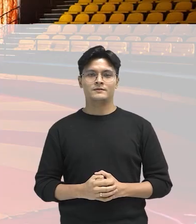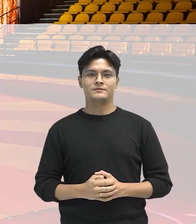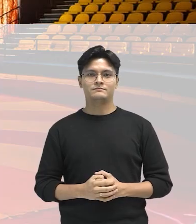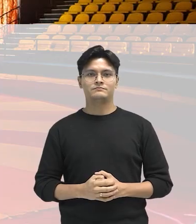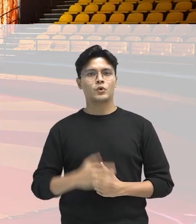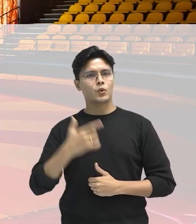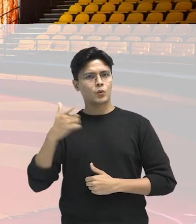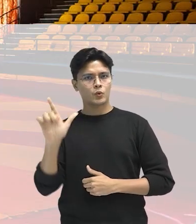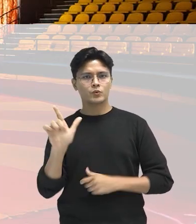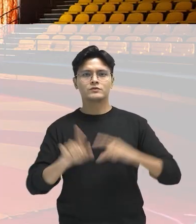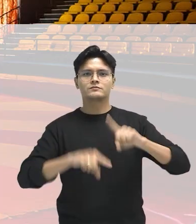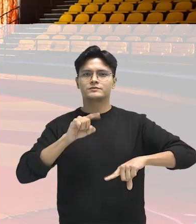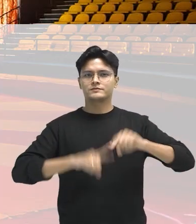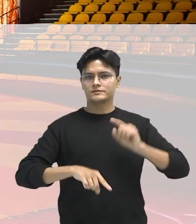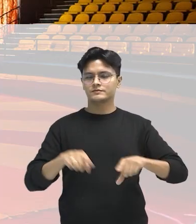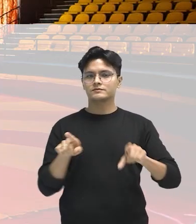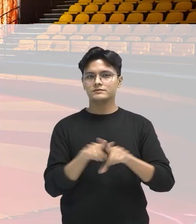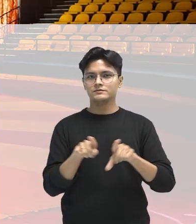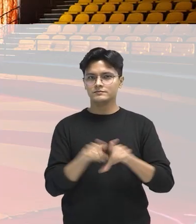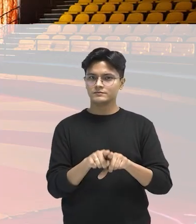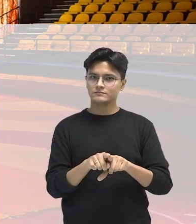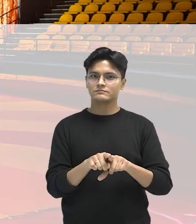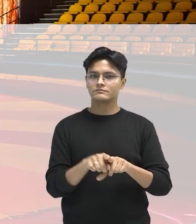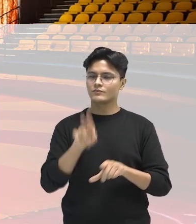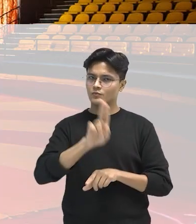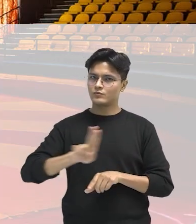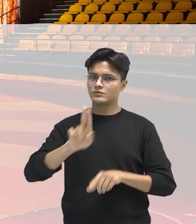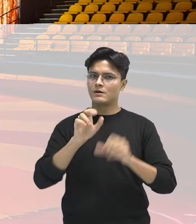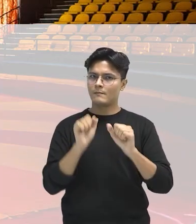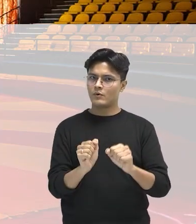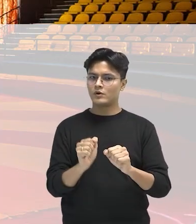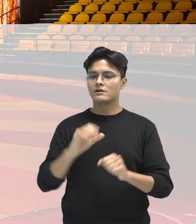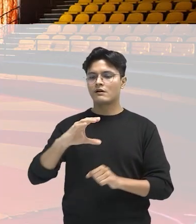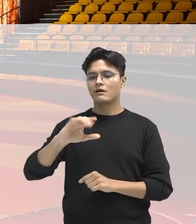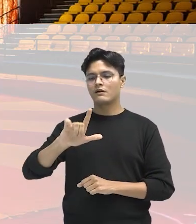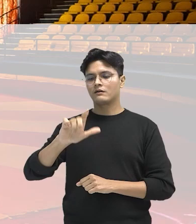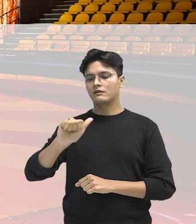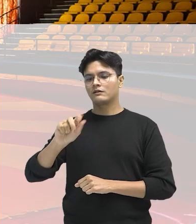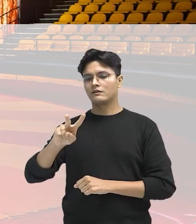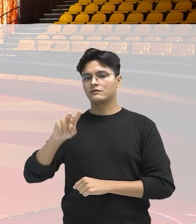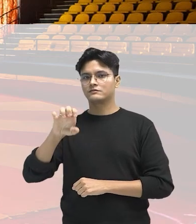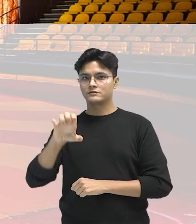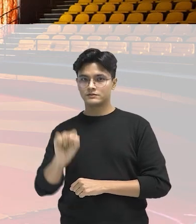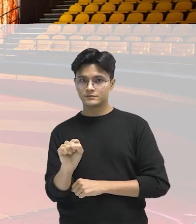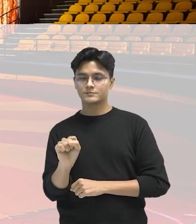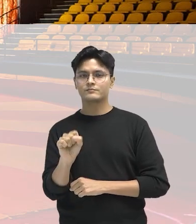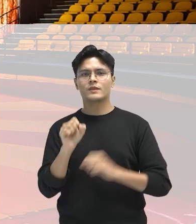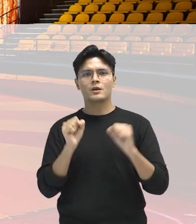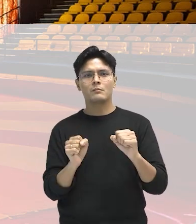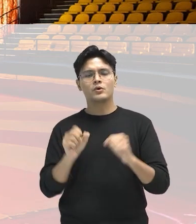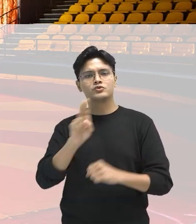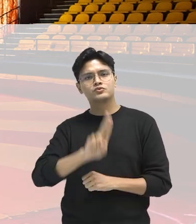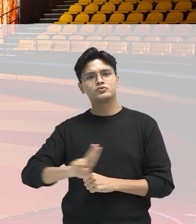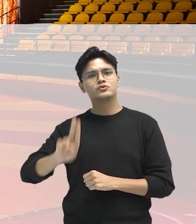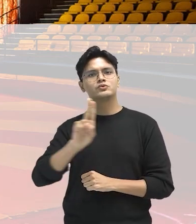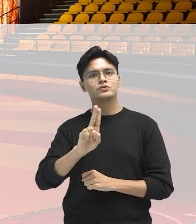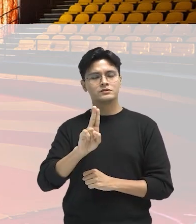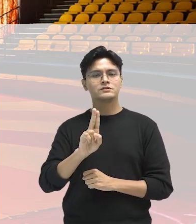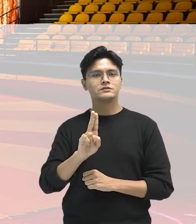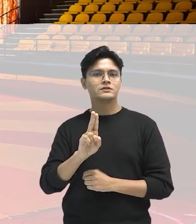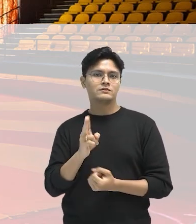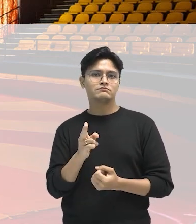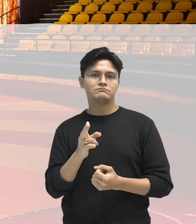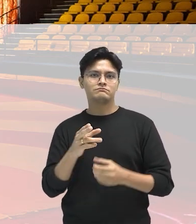Um outro objeto que a gente pode utilizar são as claves. No caso das claves, podem ser utilizadas através